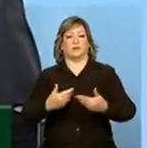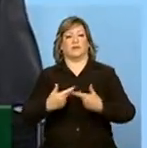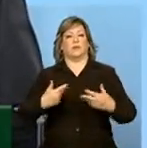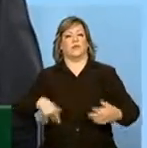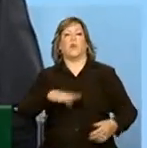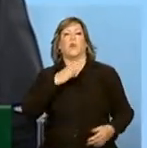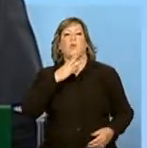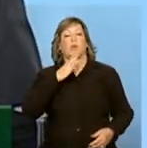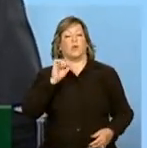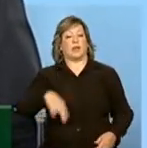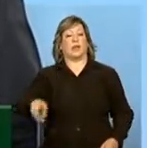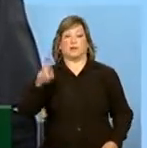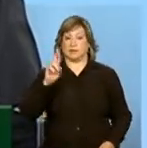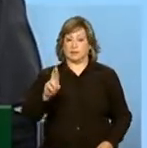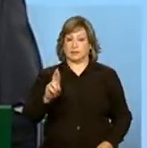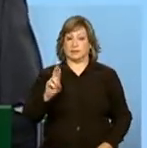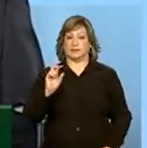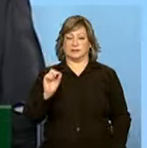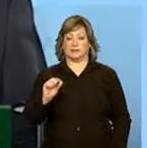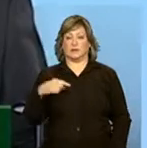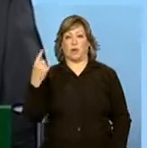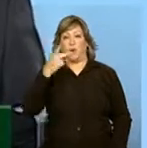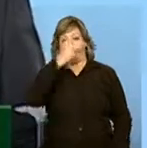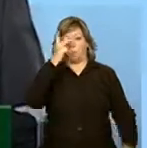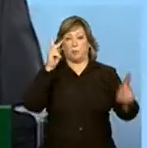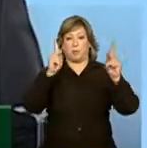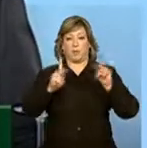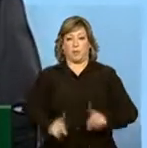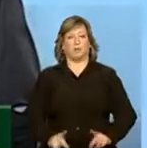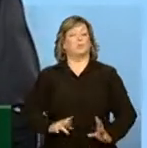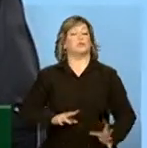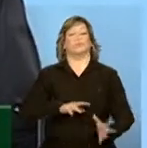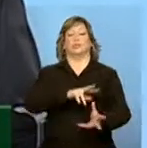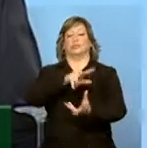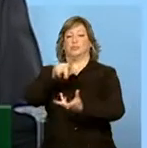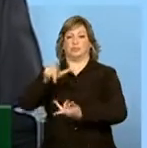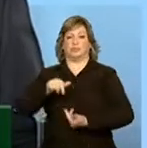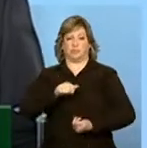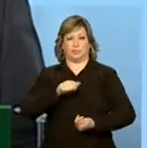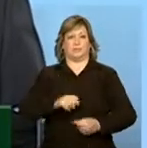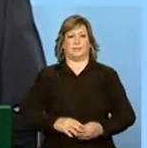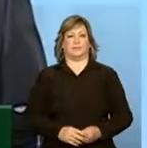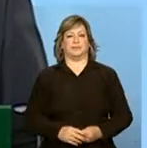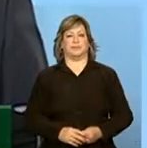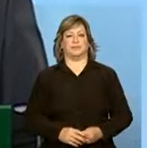representam as populações do mundo inteiro.